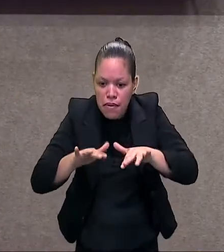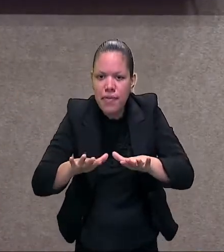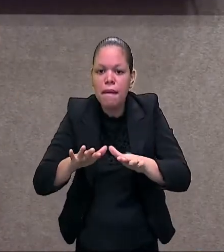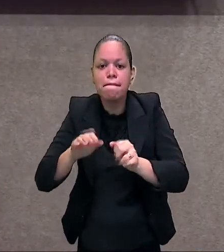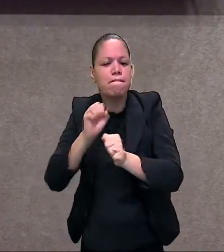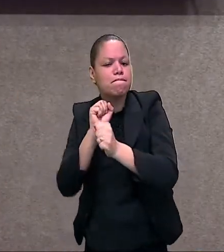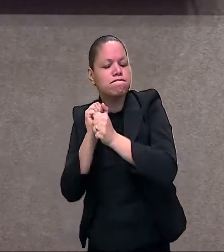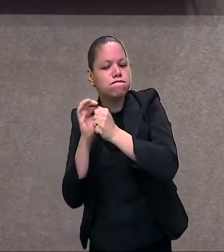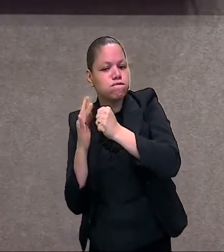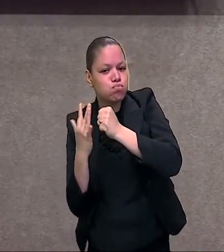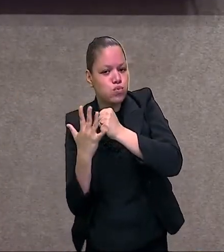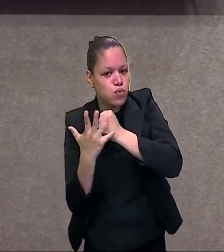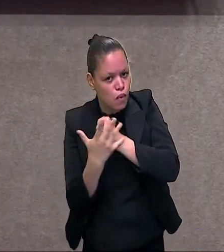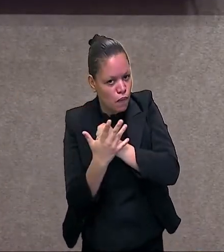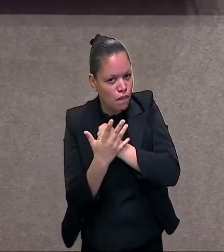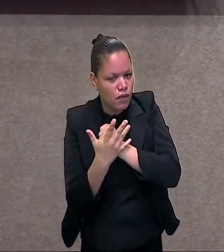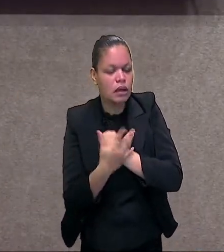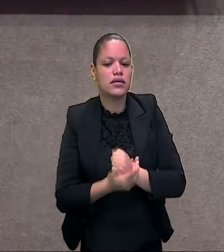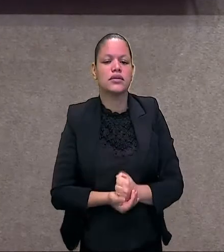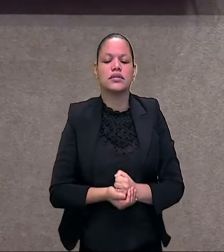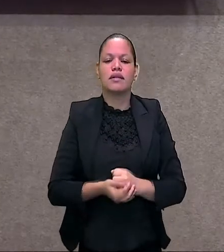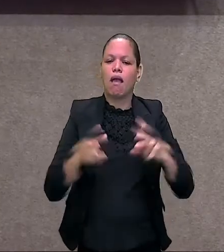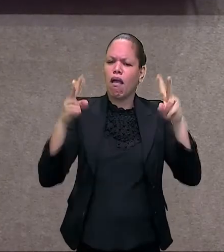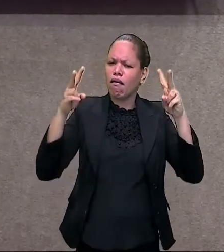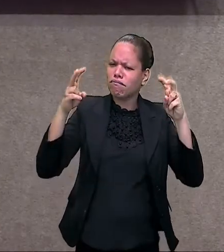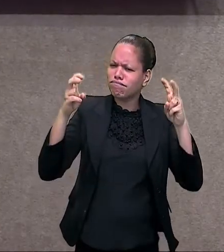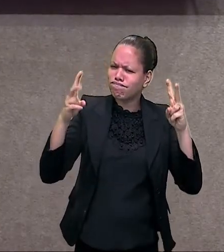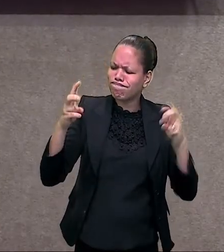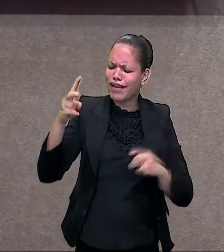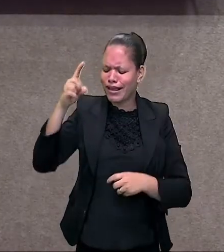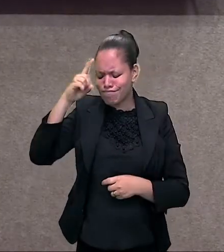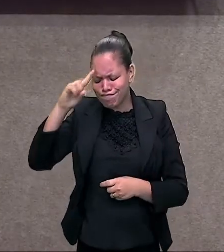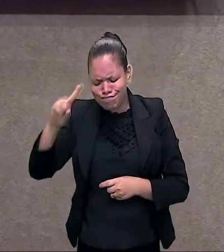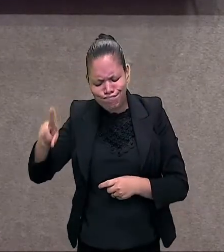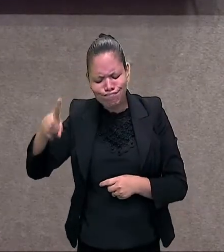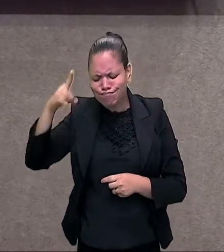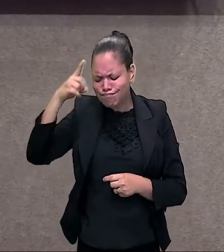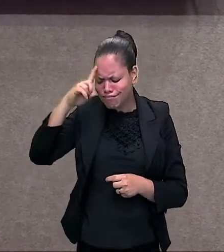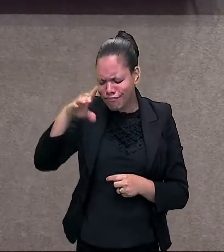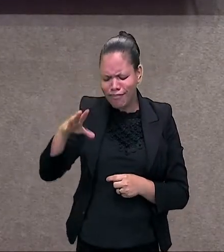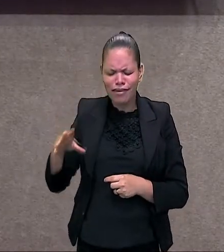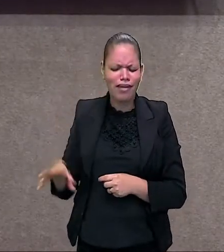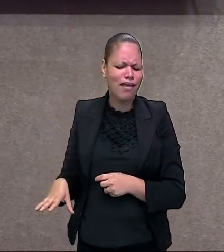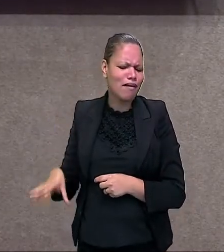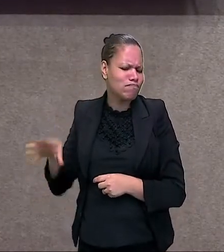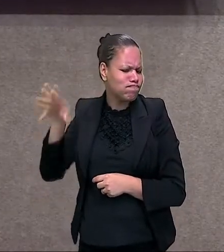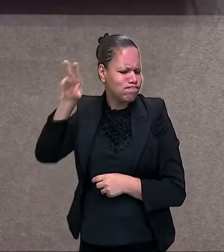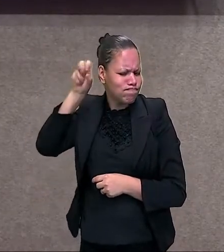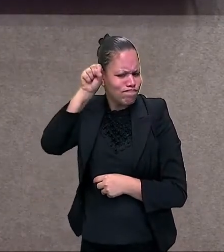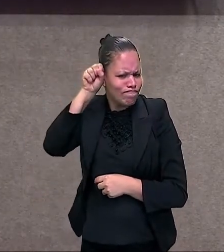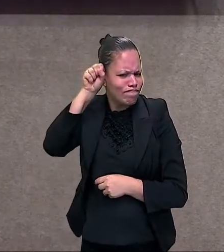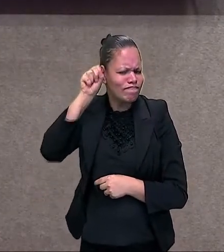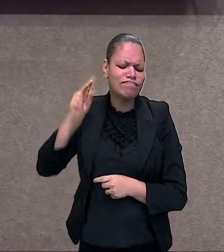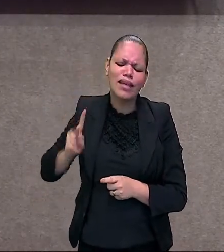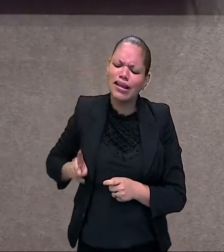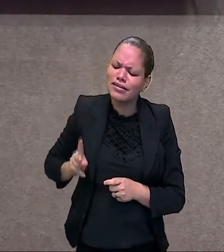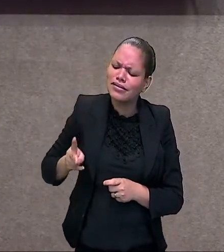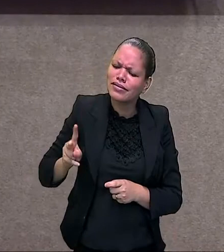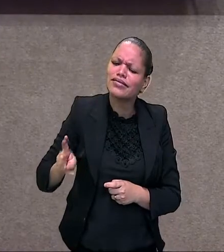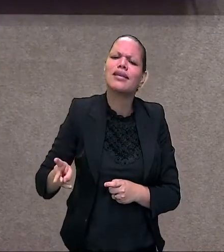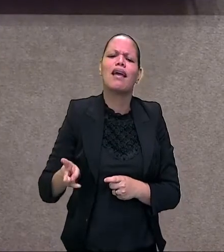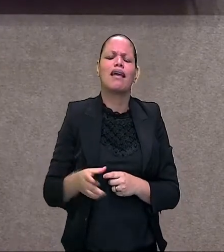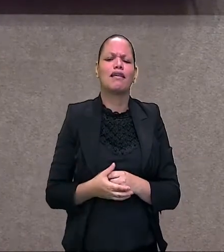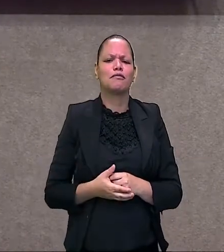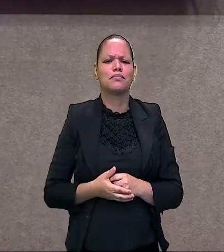assunto relevante, que é um assunto que está aí todo dia, toda hora a gente está escutando sobre ele, e ele vem cada dia mais assombrando